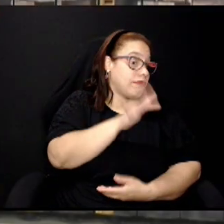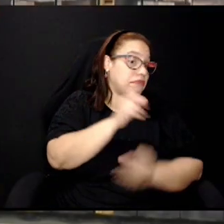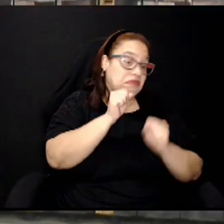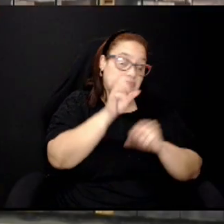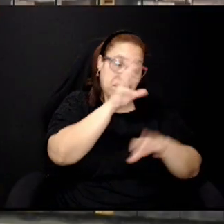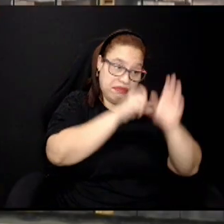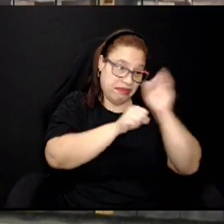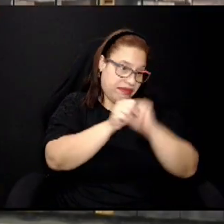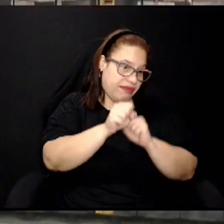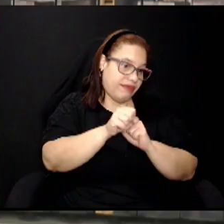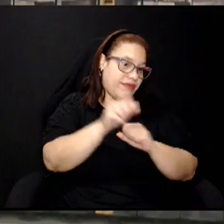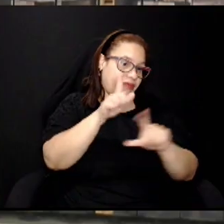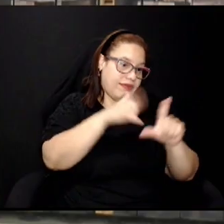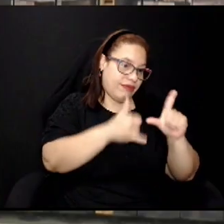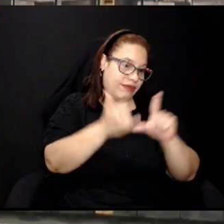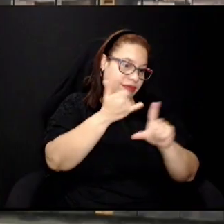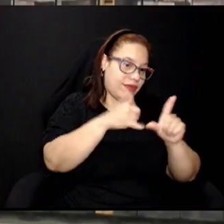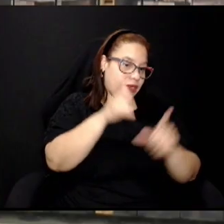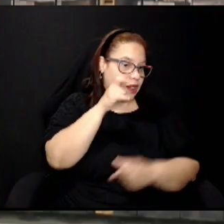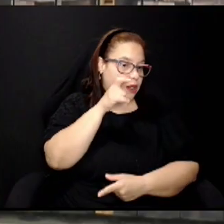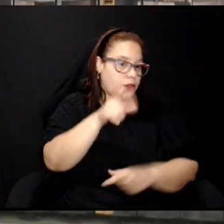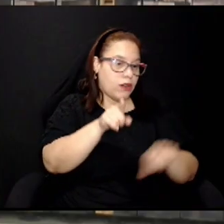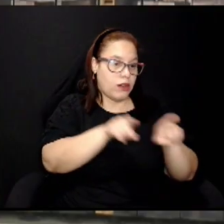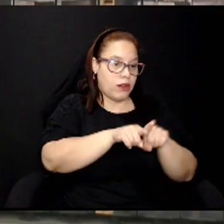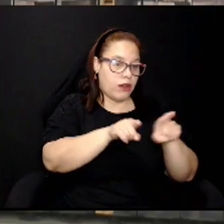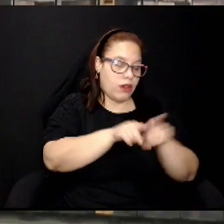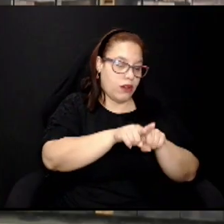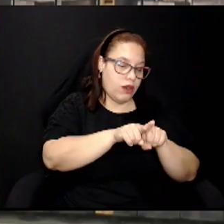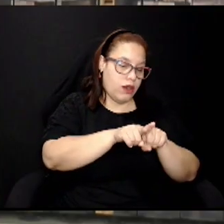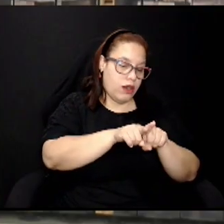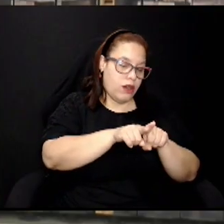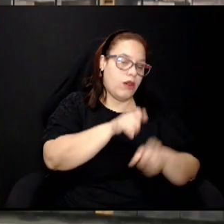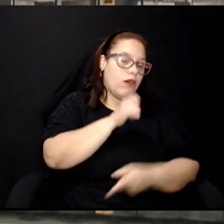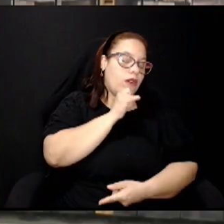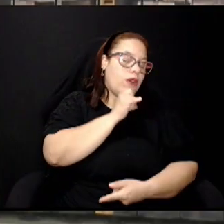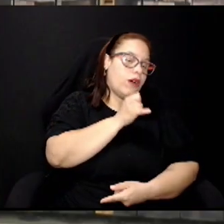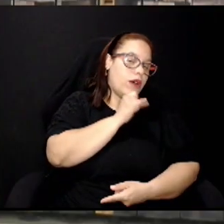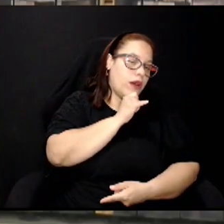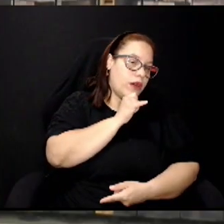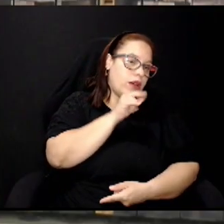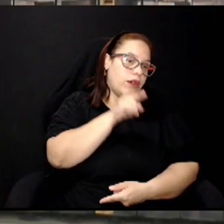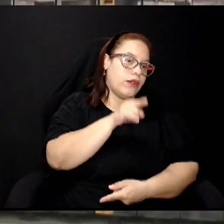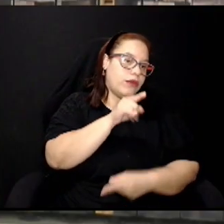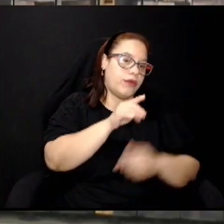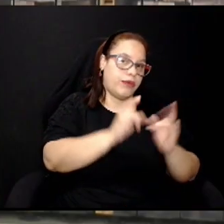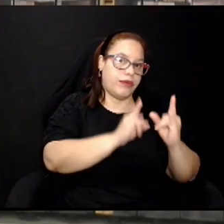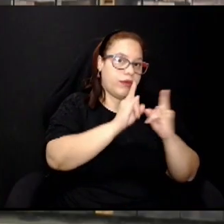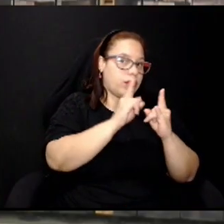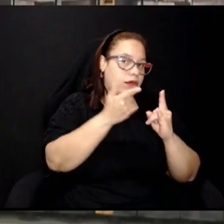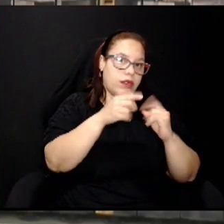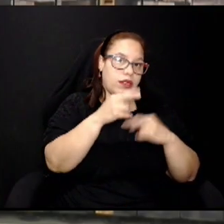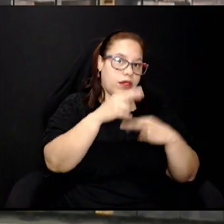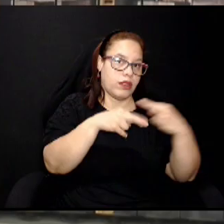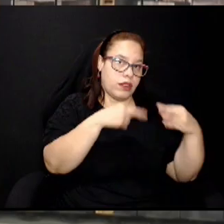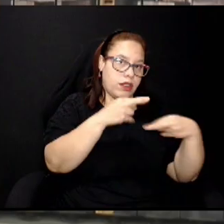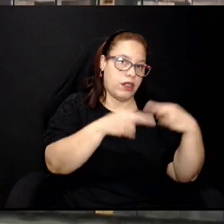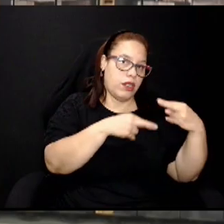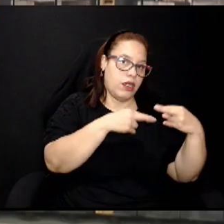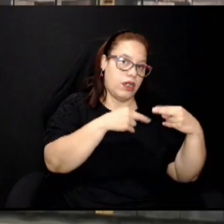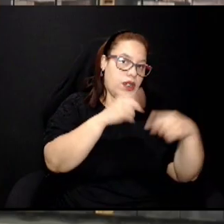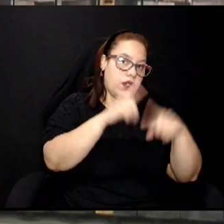forma lúdica. Eu achei interessante também que vocês têm, por exemplo, se o seu condomínio não recicla